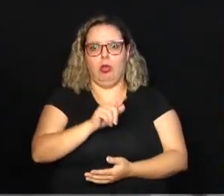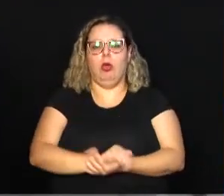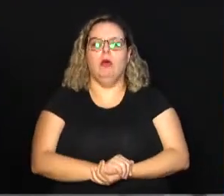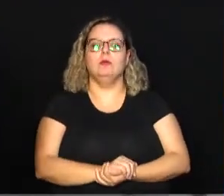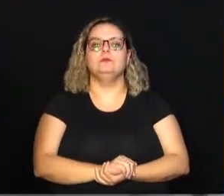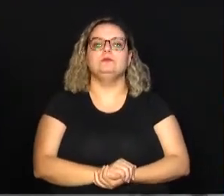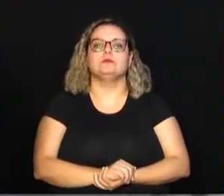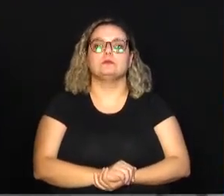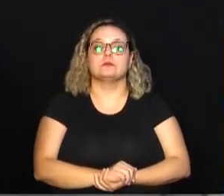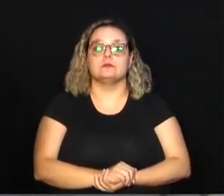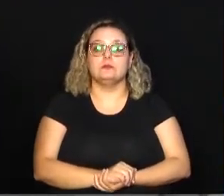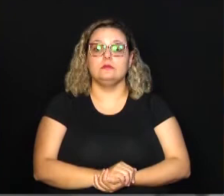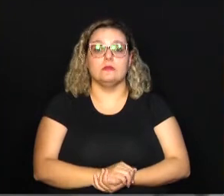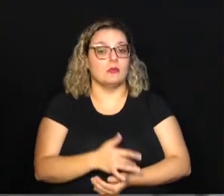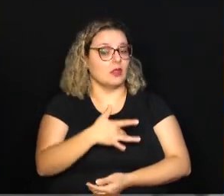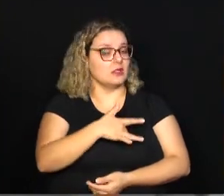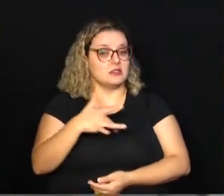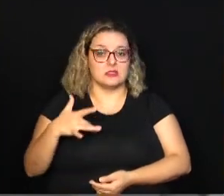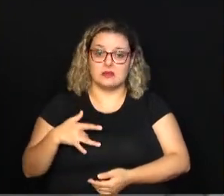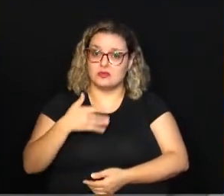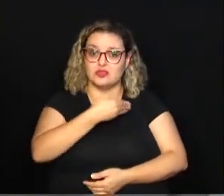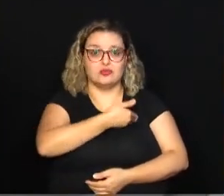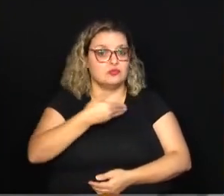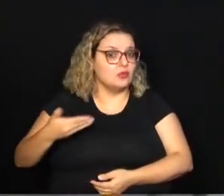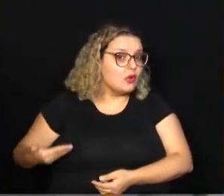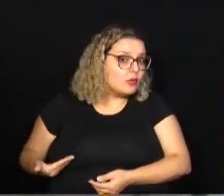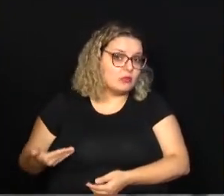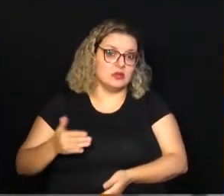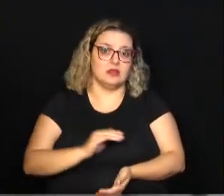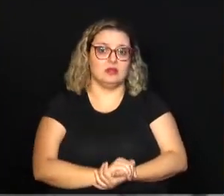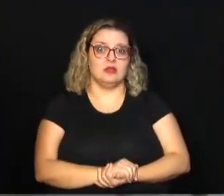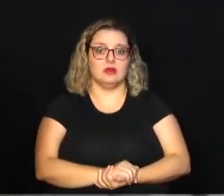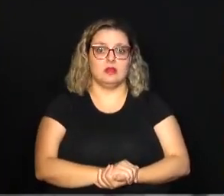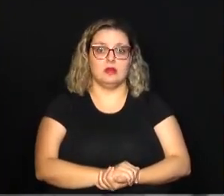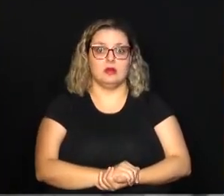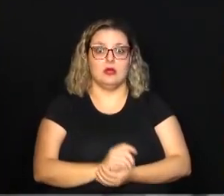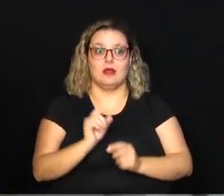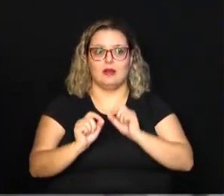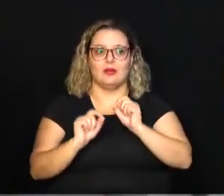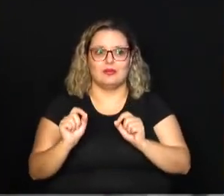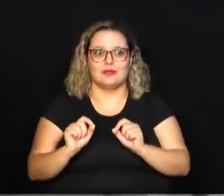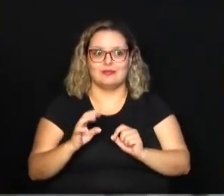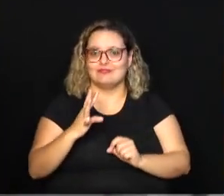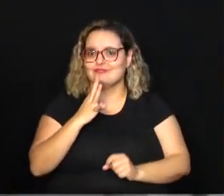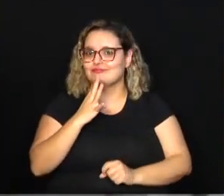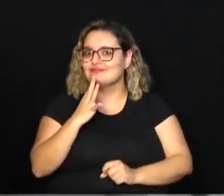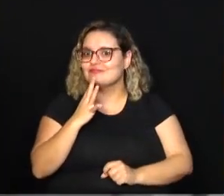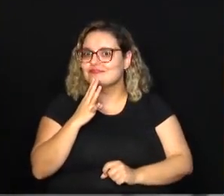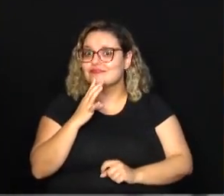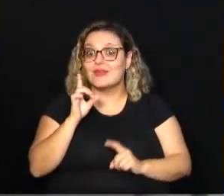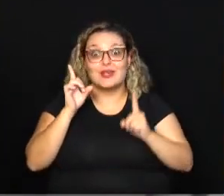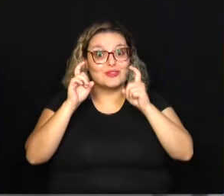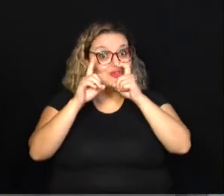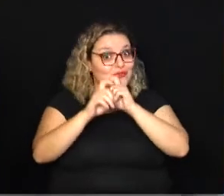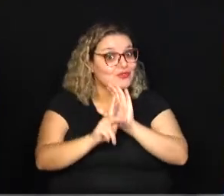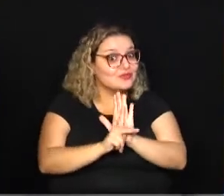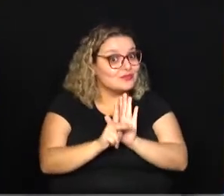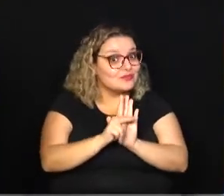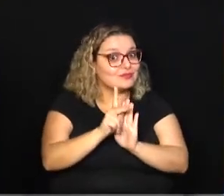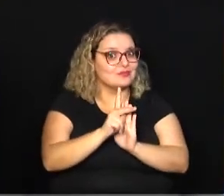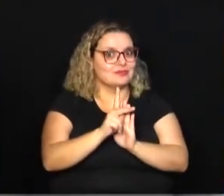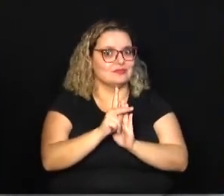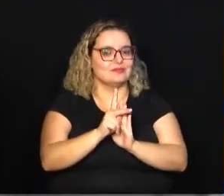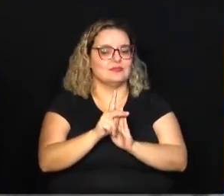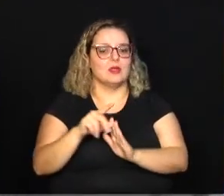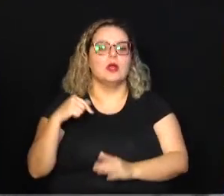isso é saúde pública, isso. Agora, sobre o desconhecido, é muito complicado você fazer planejamentos. Você sabe, nós fomos